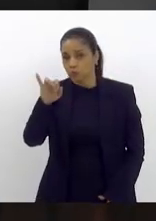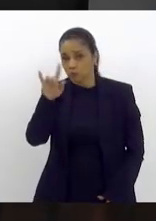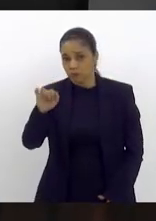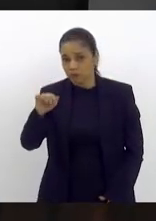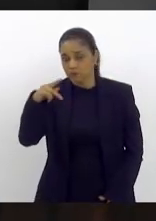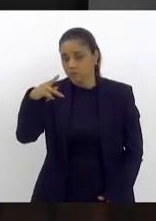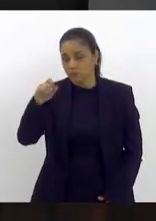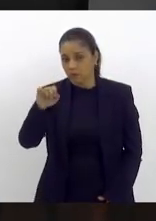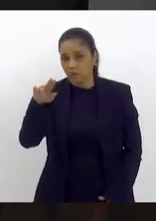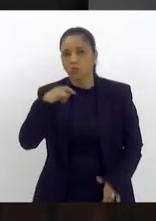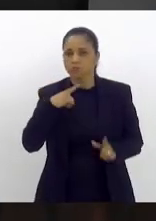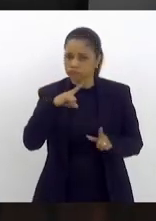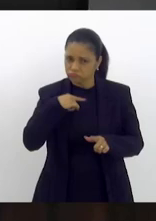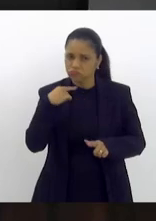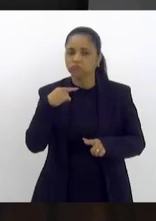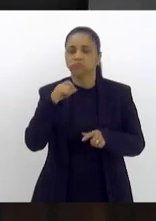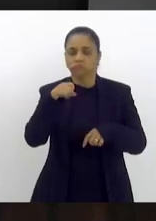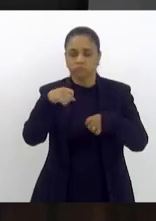os mototaxistas,